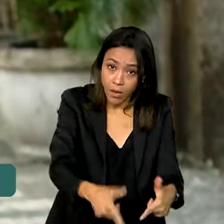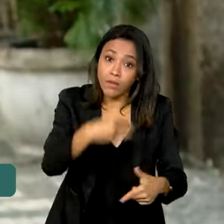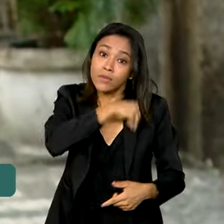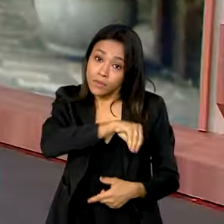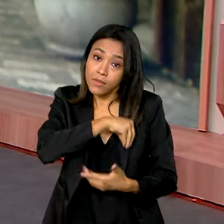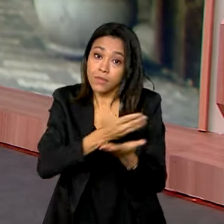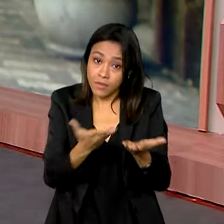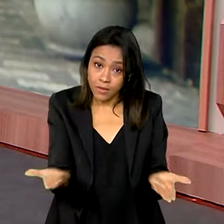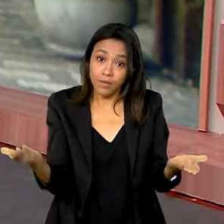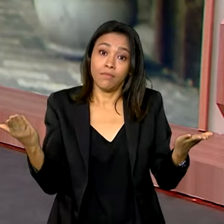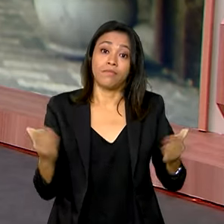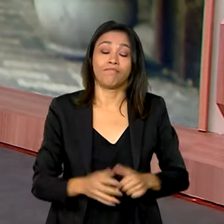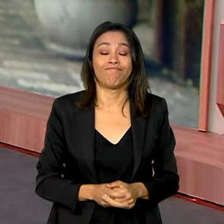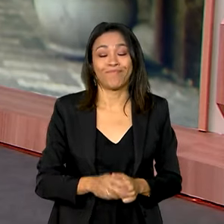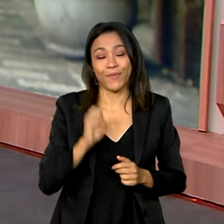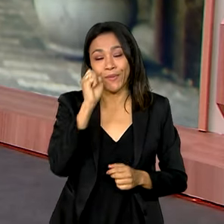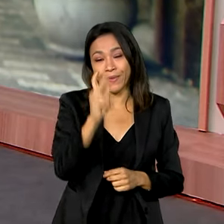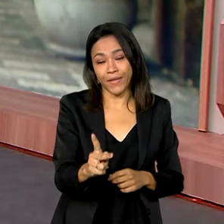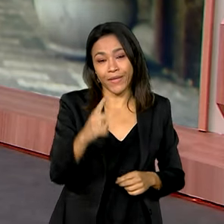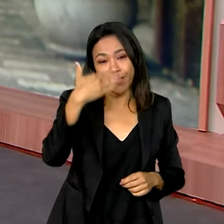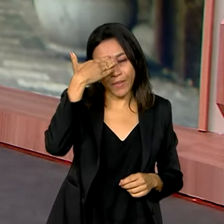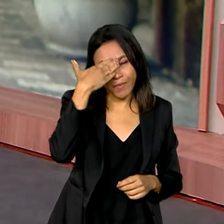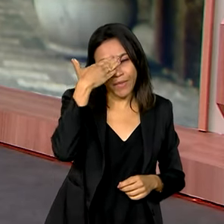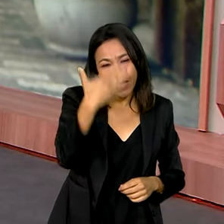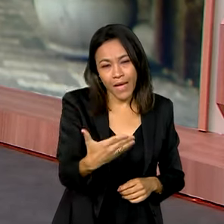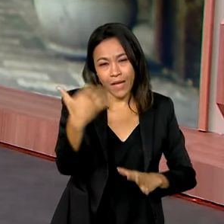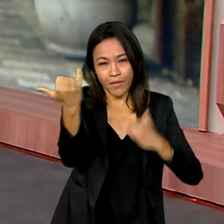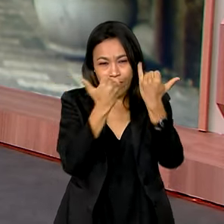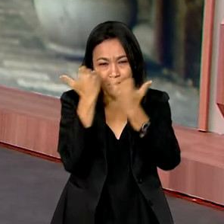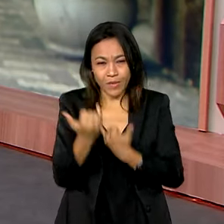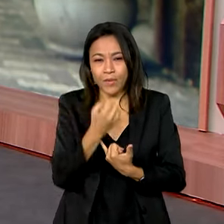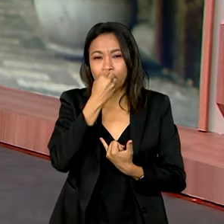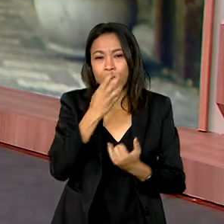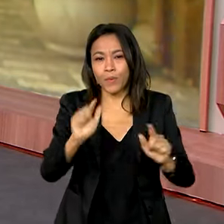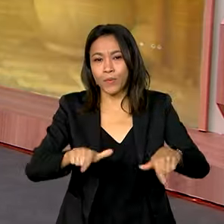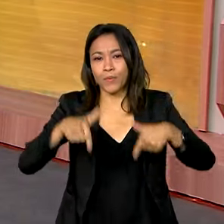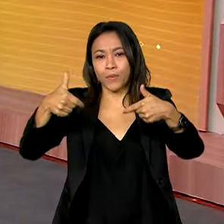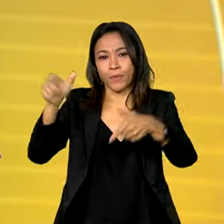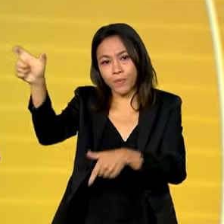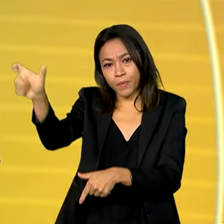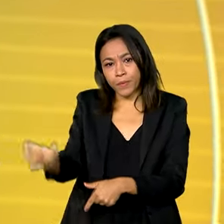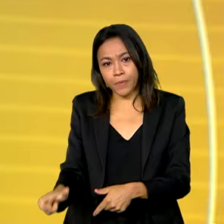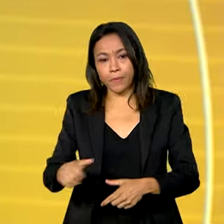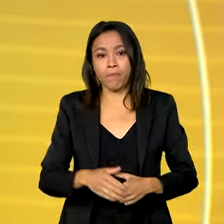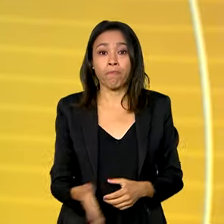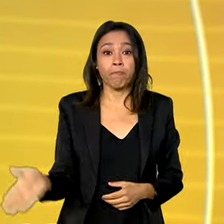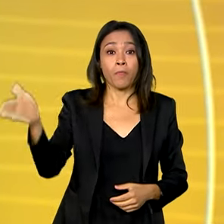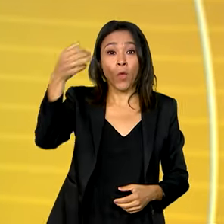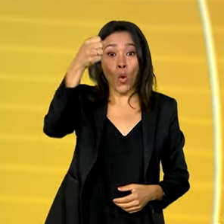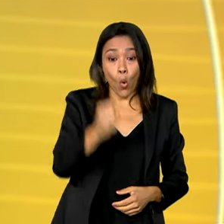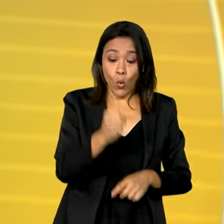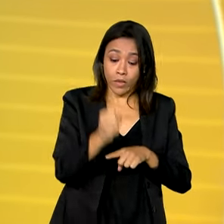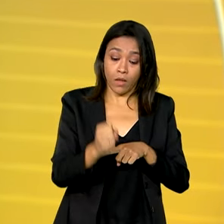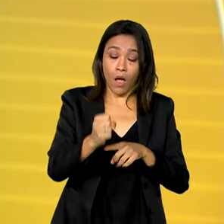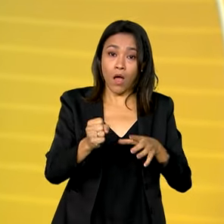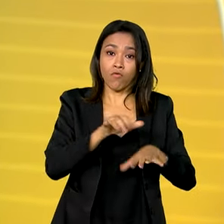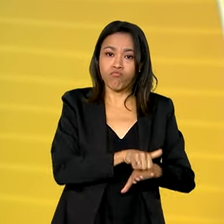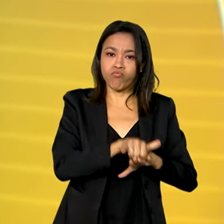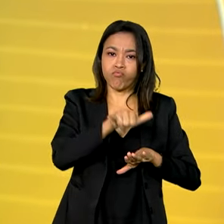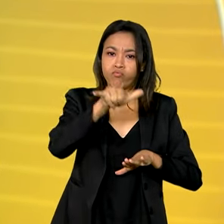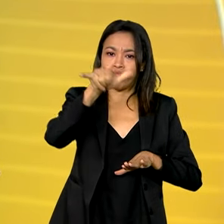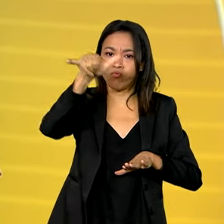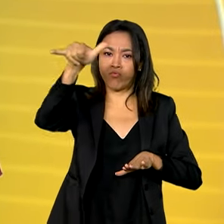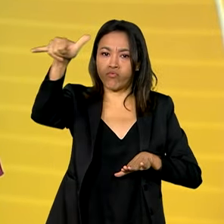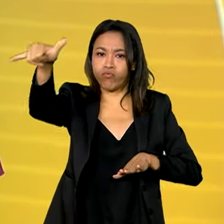Vanessa. Ok, Flávia, obrigada pelas informações, bom trabalho para você. E o oitavo voo da FAB com